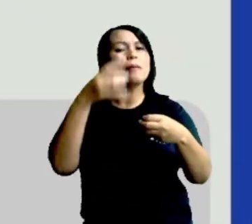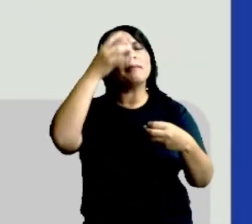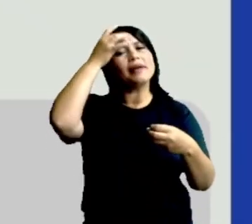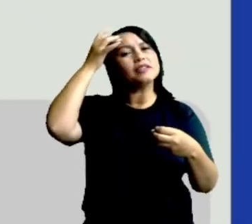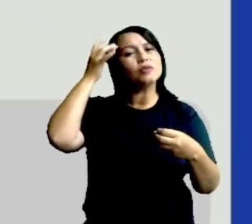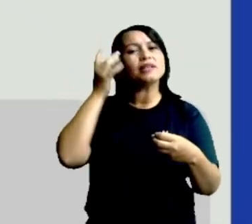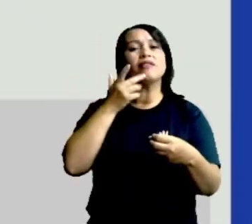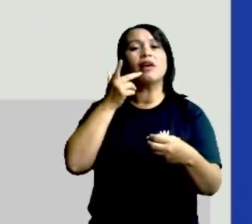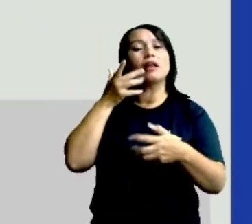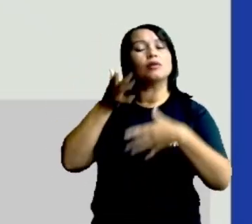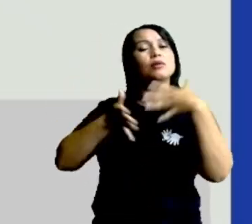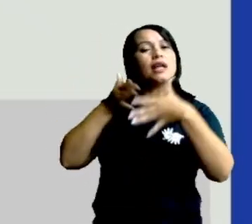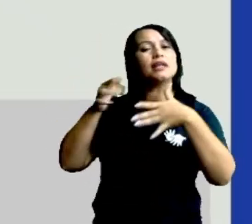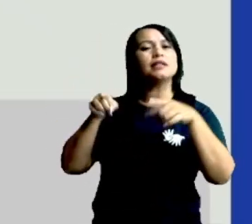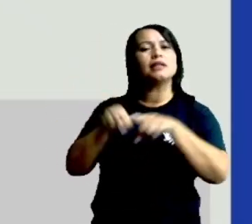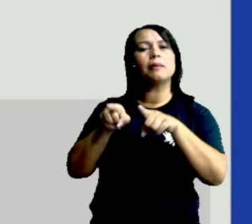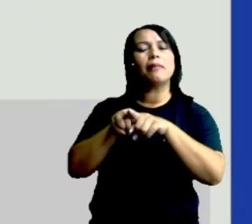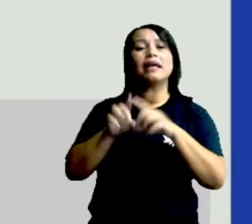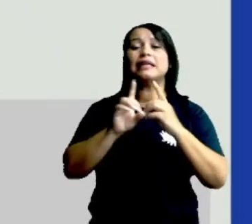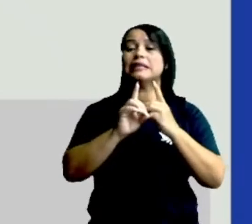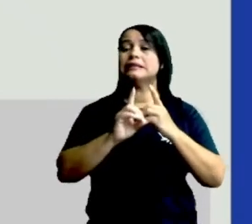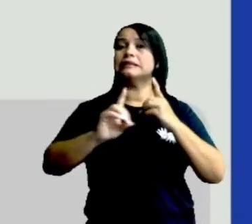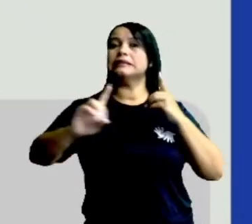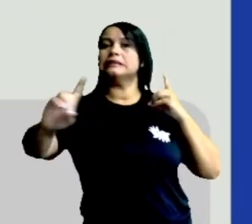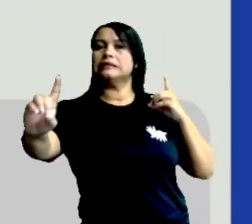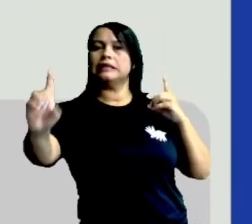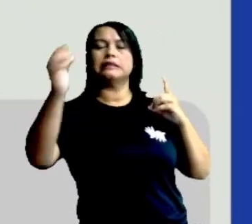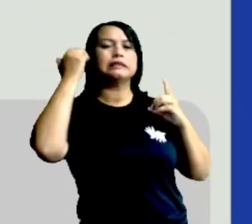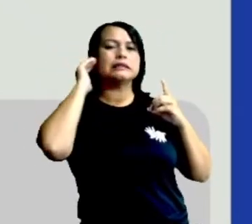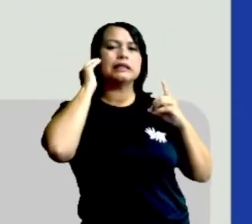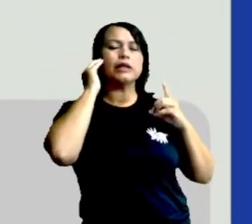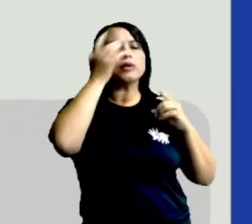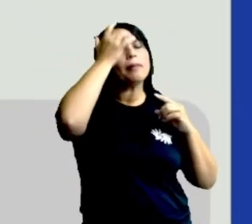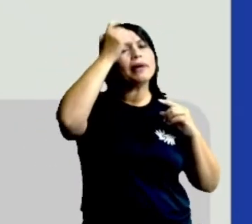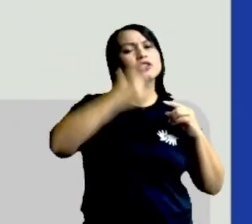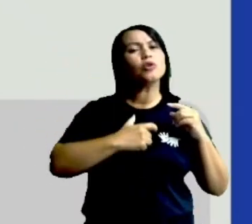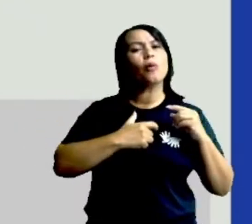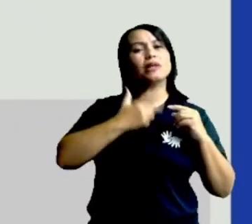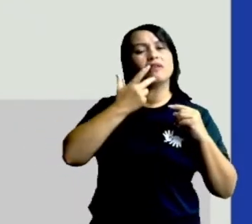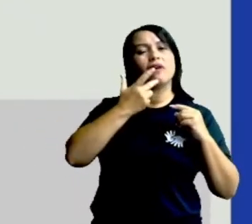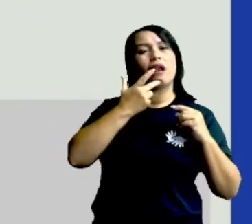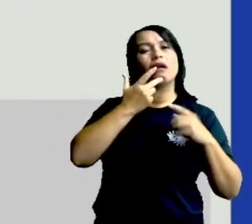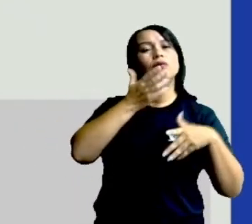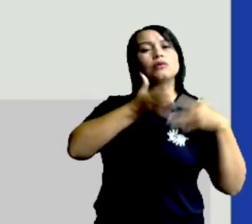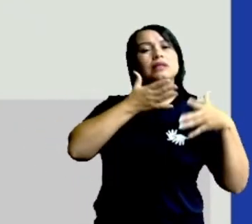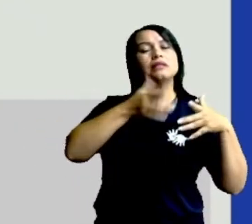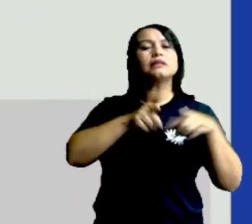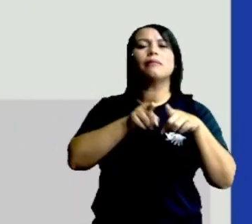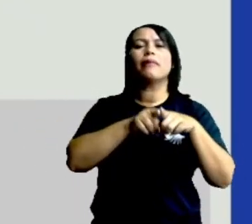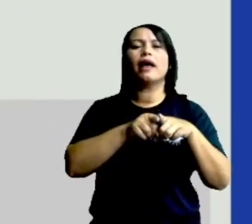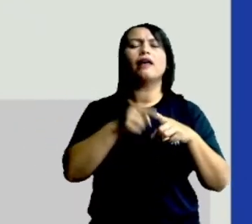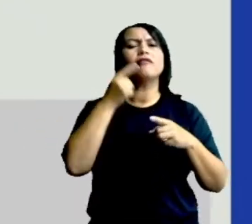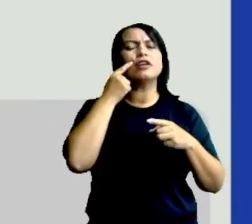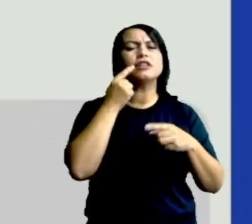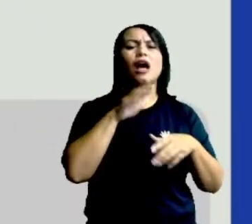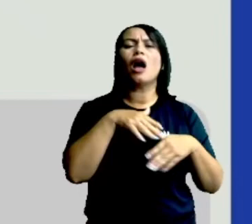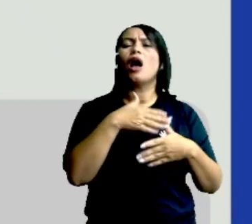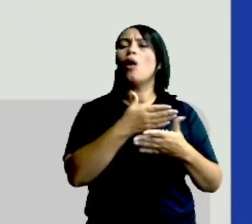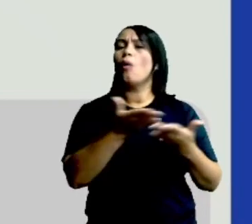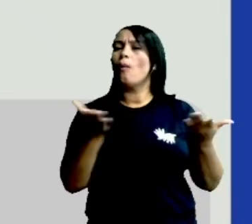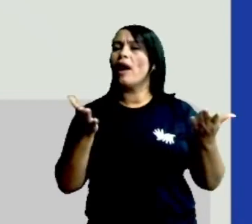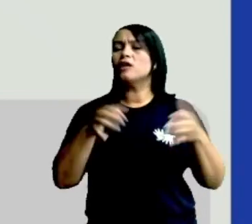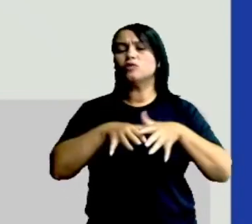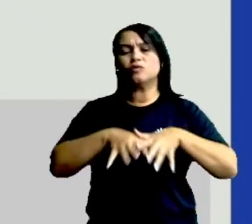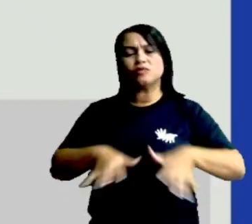ouvinte e distante do falante, certo? ¿Cuál de los vestidos es nuevo? Esse é